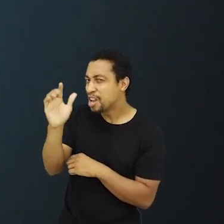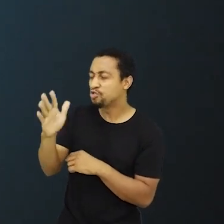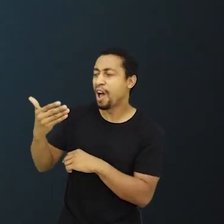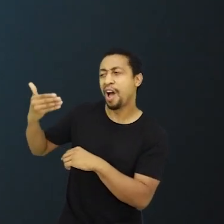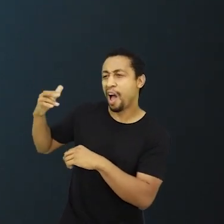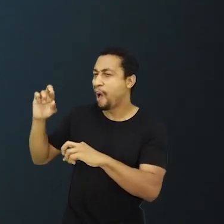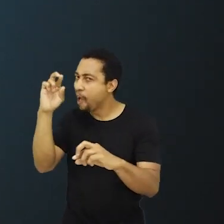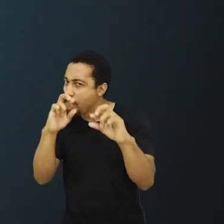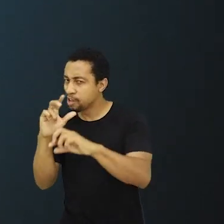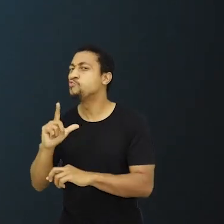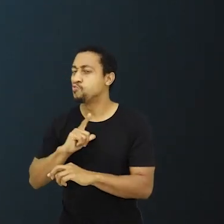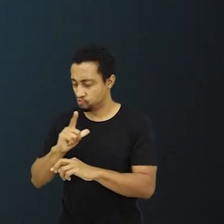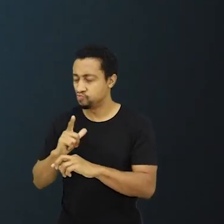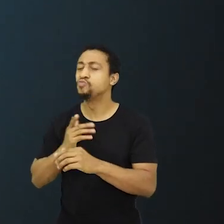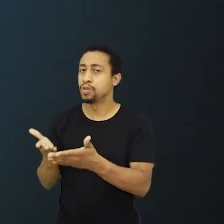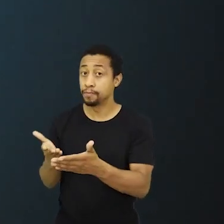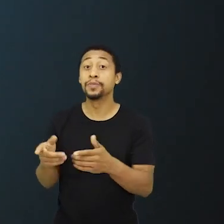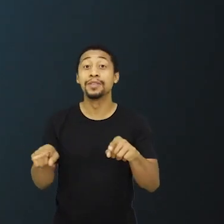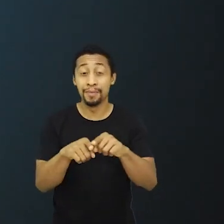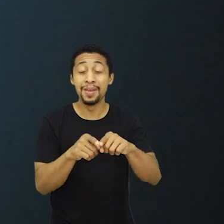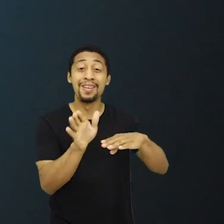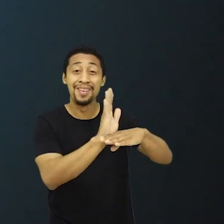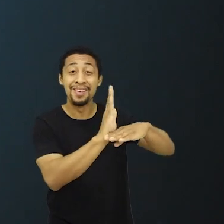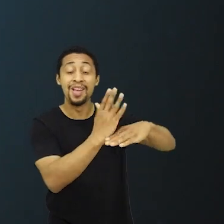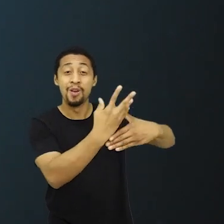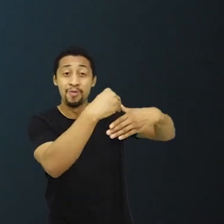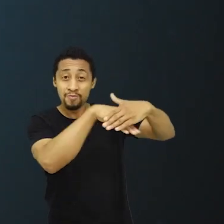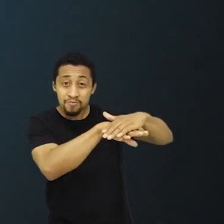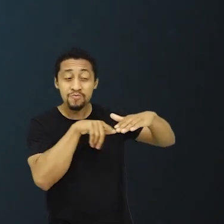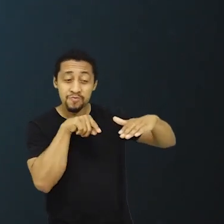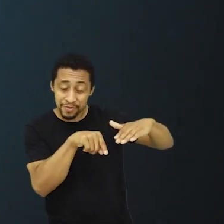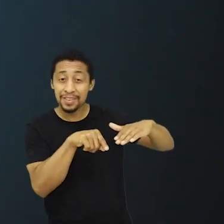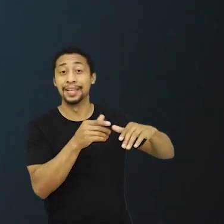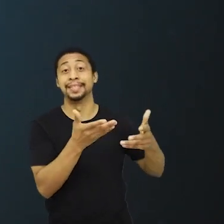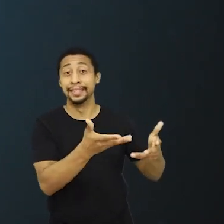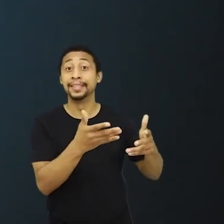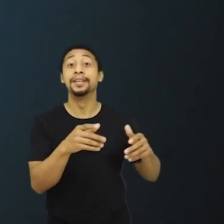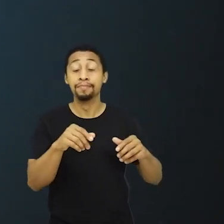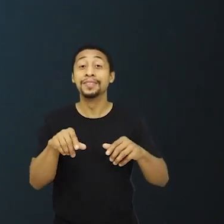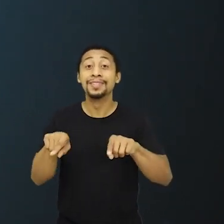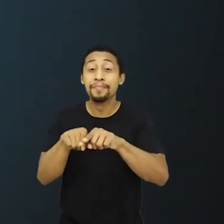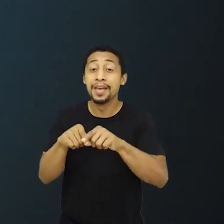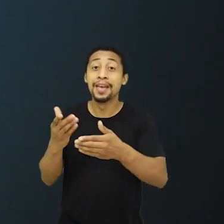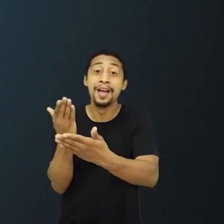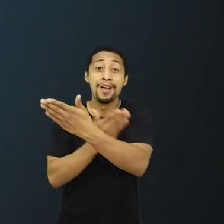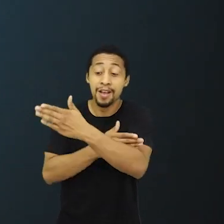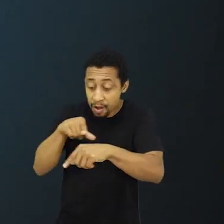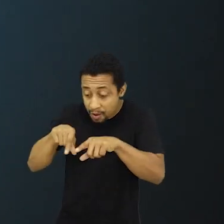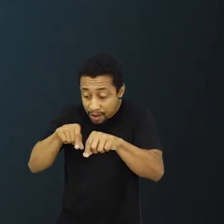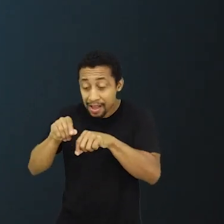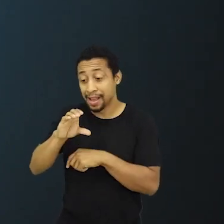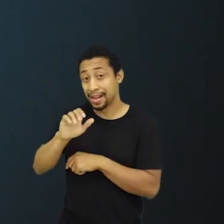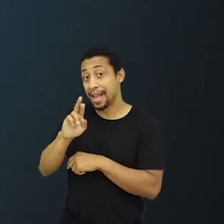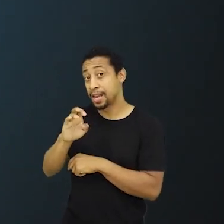o acervo do Centro de Documentação da Cinemateca, o CEDEM da Unesp, onde estavam os arquivos da Clarice, o